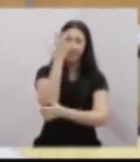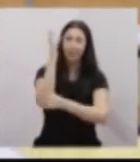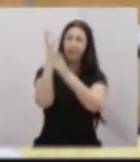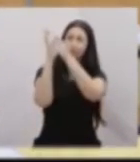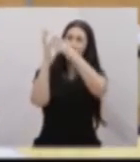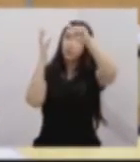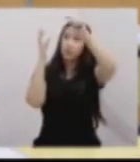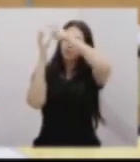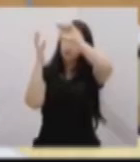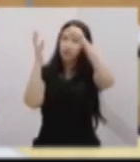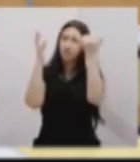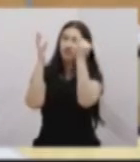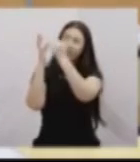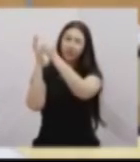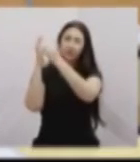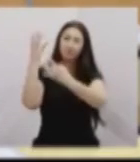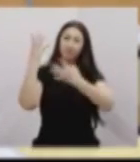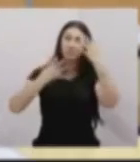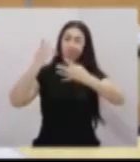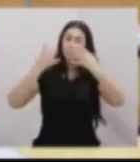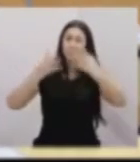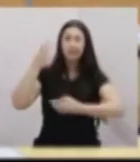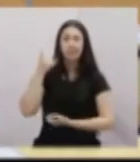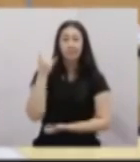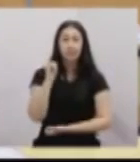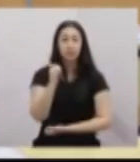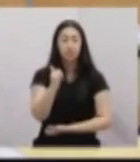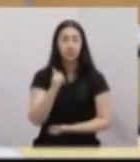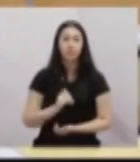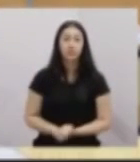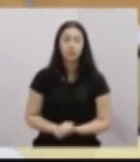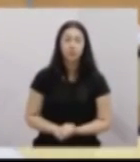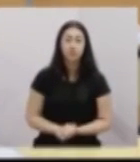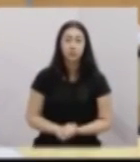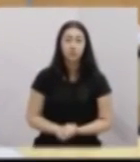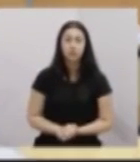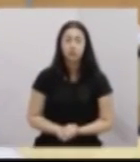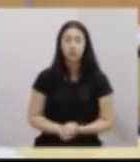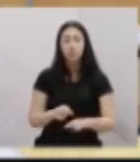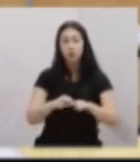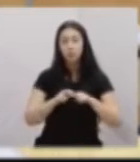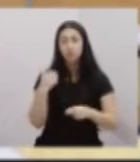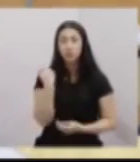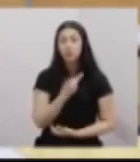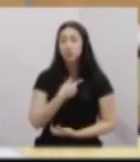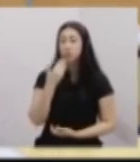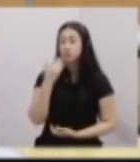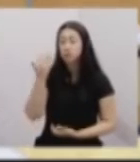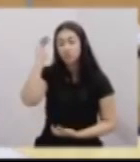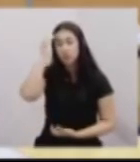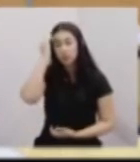entrelaçados à fiação, o que tem causado interrupções no fornecimento de energia. Assim sendo, muito respeitosamente recorremos